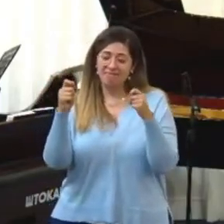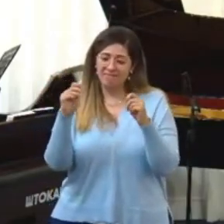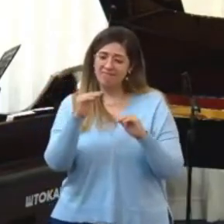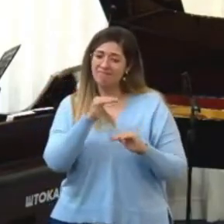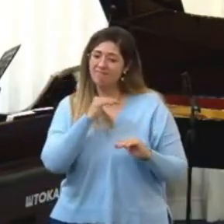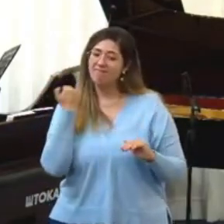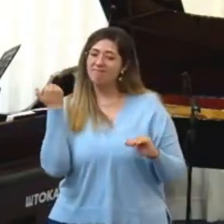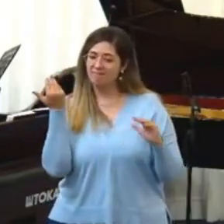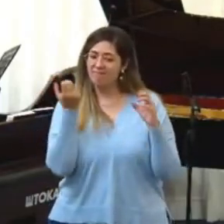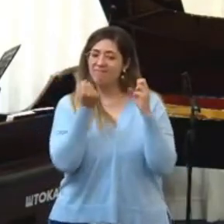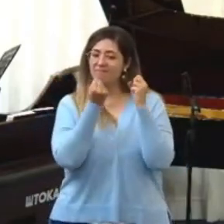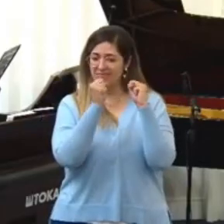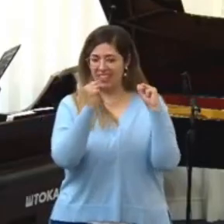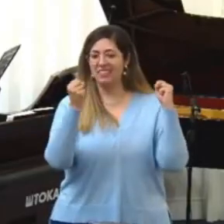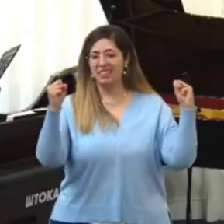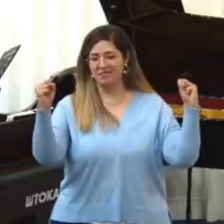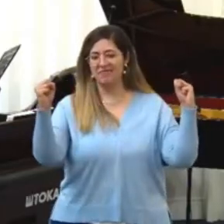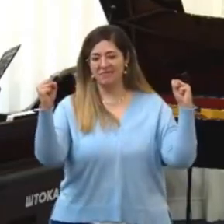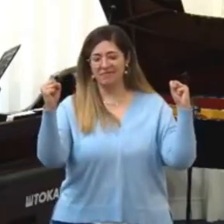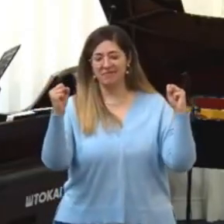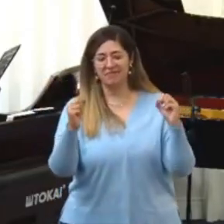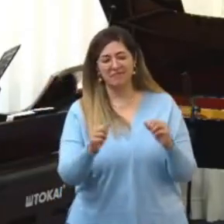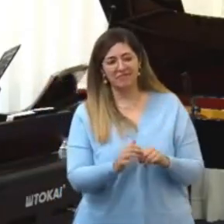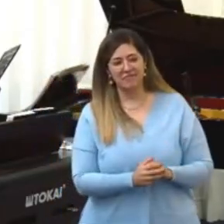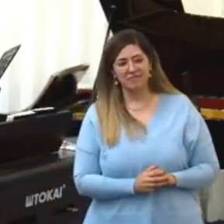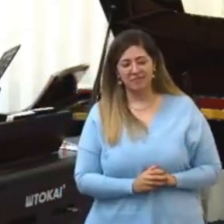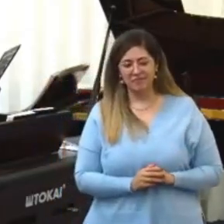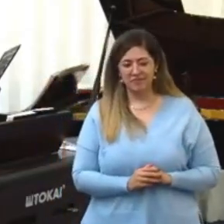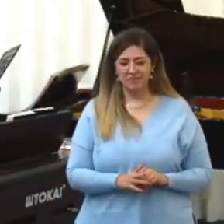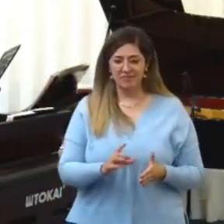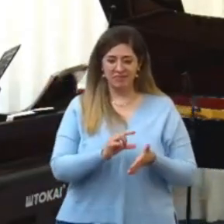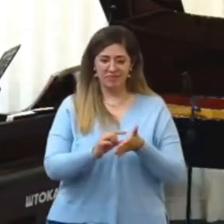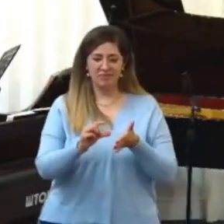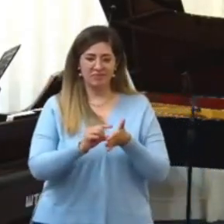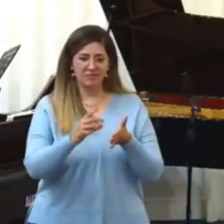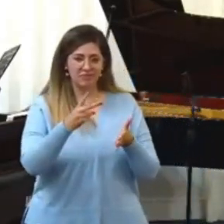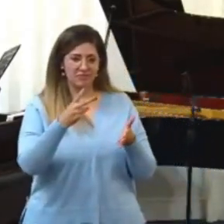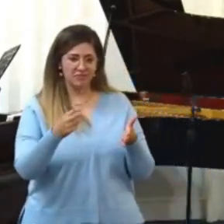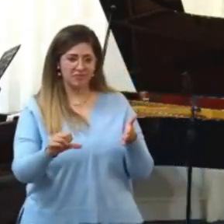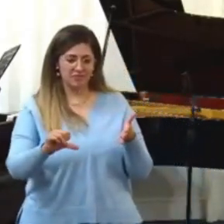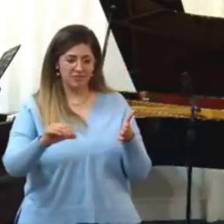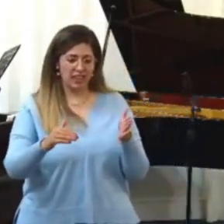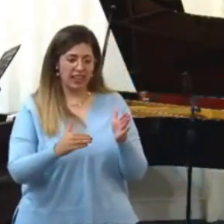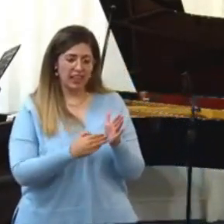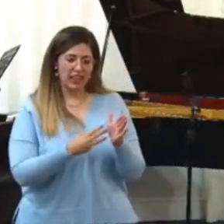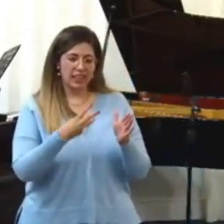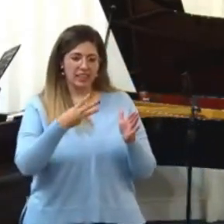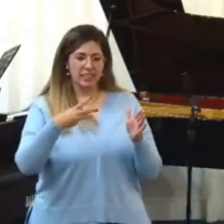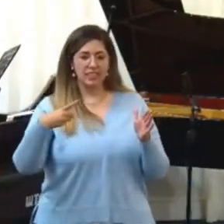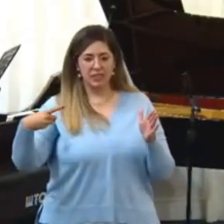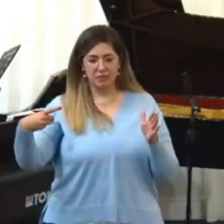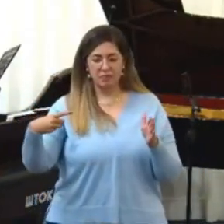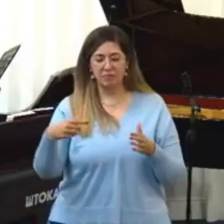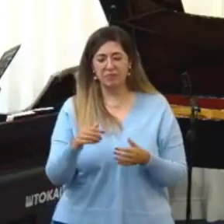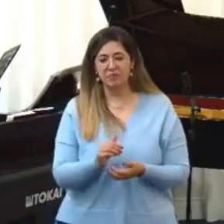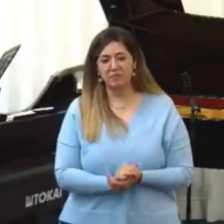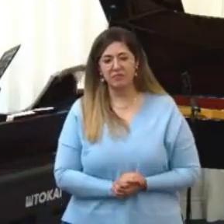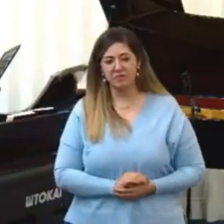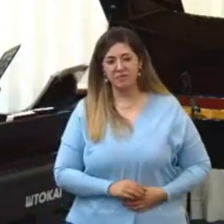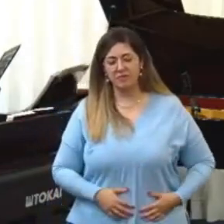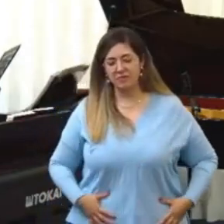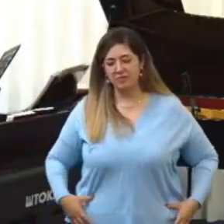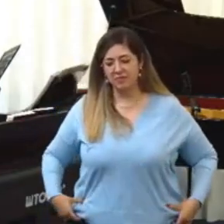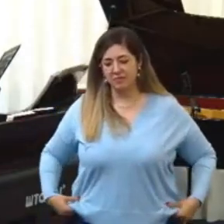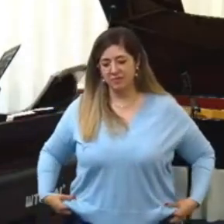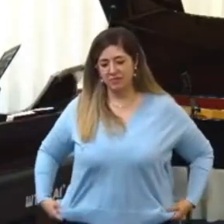isso. Vejam os versículos 29 a 31, e nós temos o encerramento dessa história triste desse anti-herói.